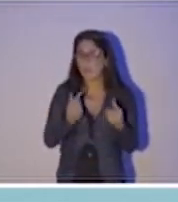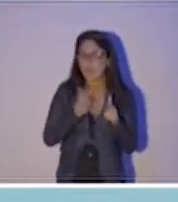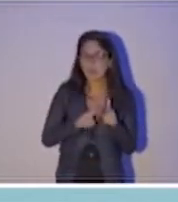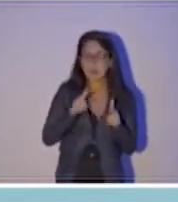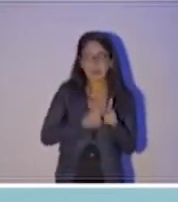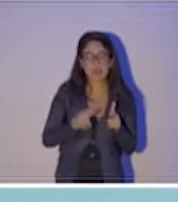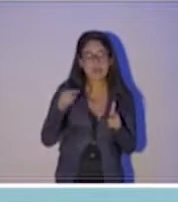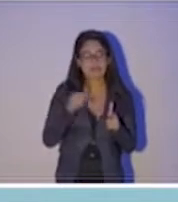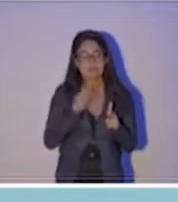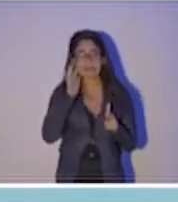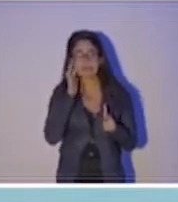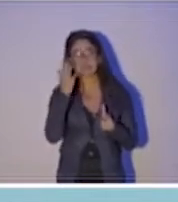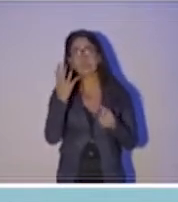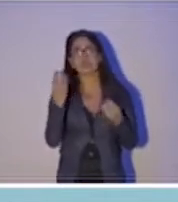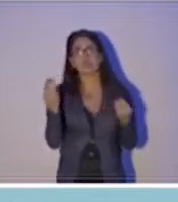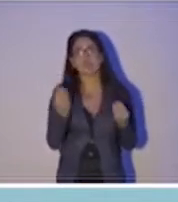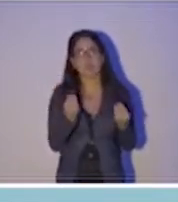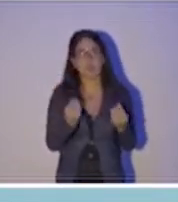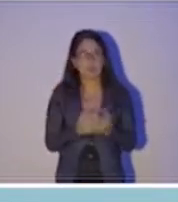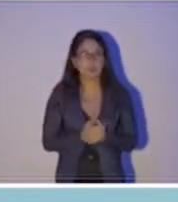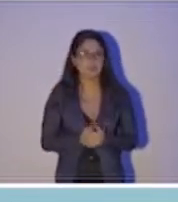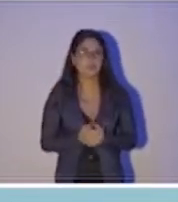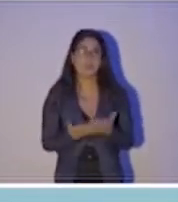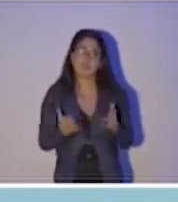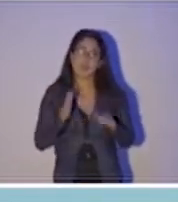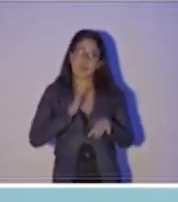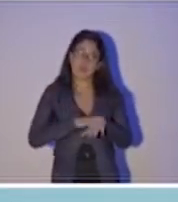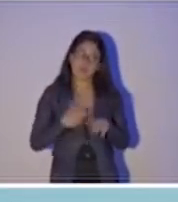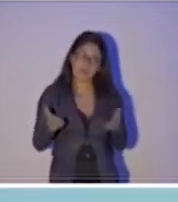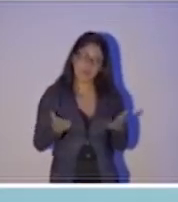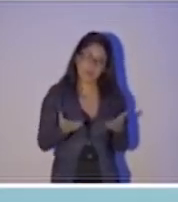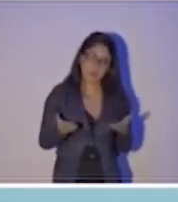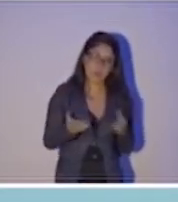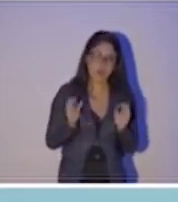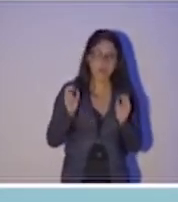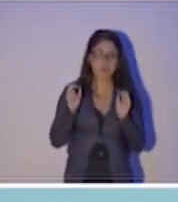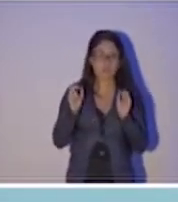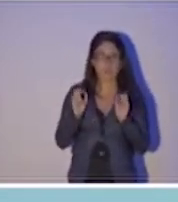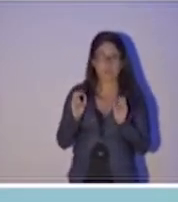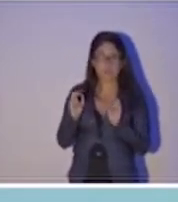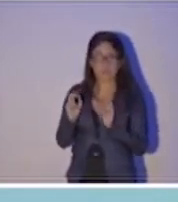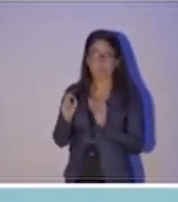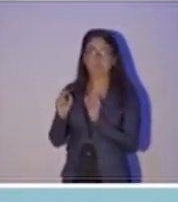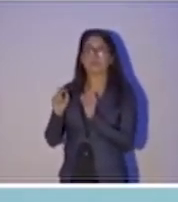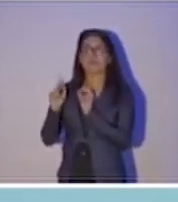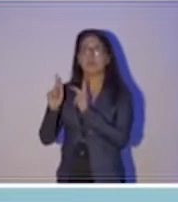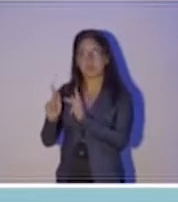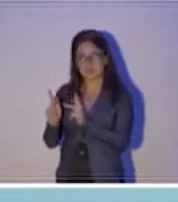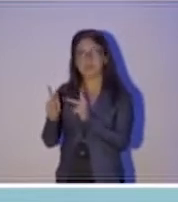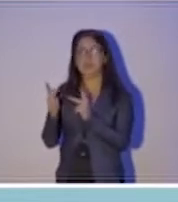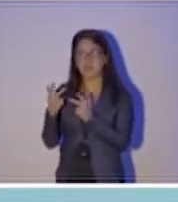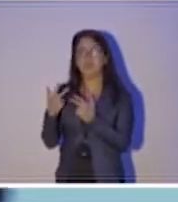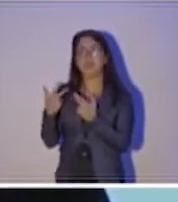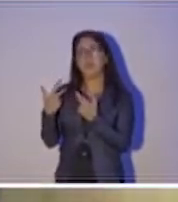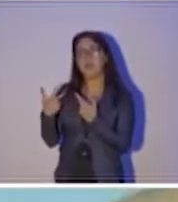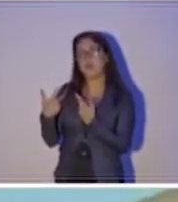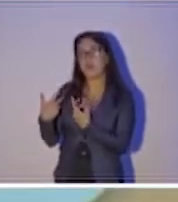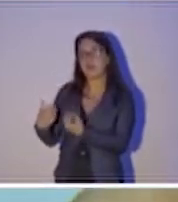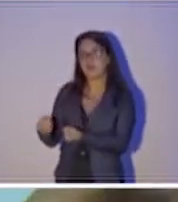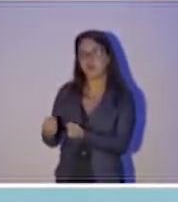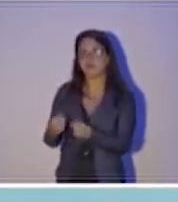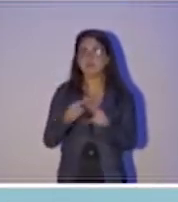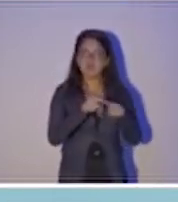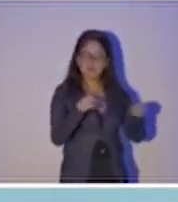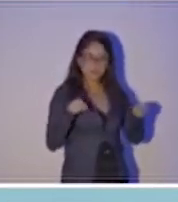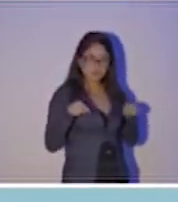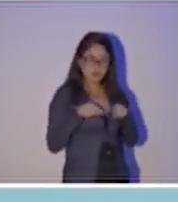Por enquanto, o que eu tenho feito é... Ok, eu concordo em passar uma atividade para que uma das turmas